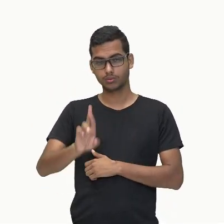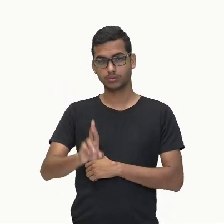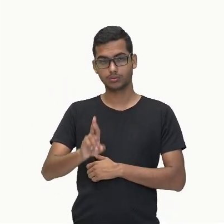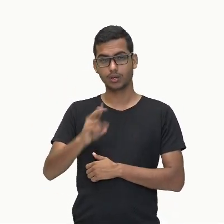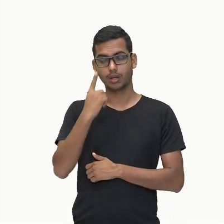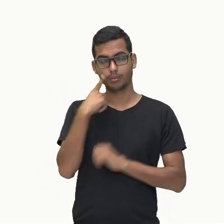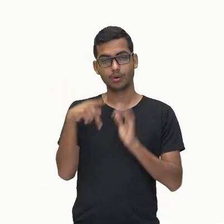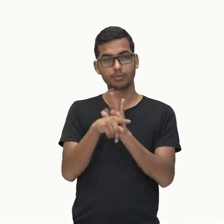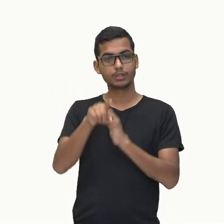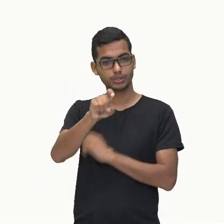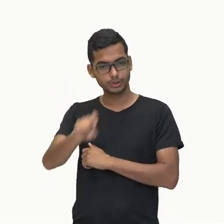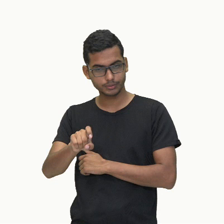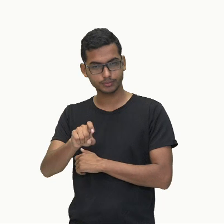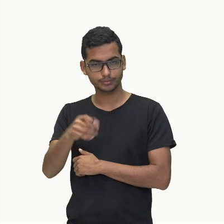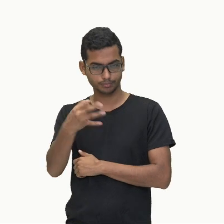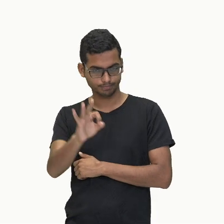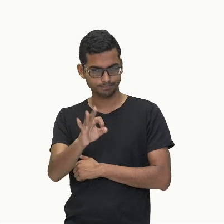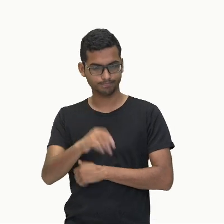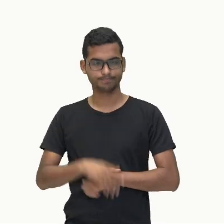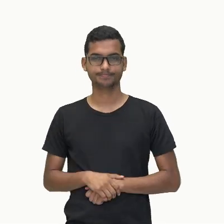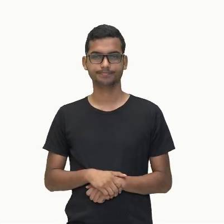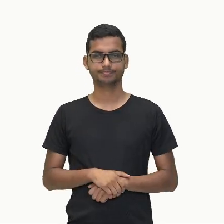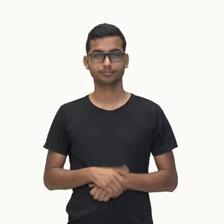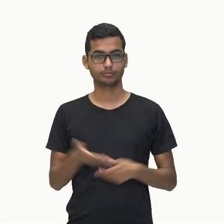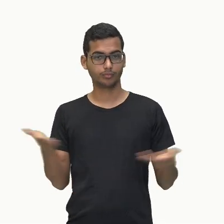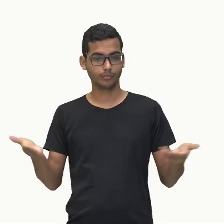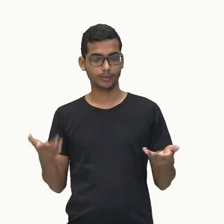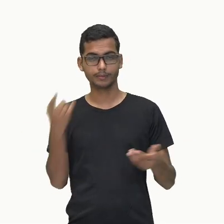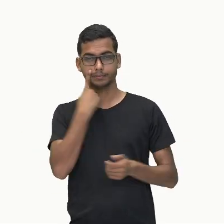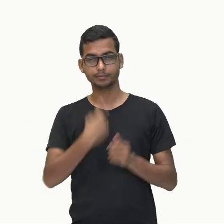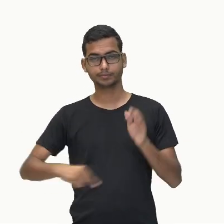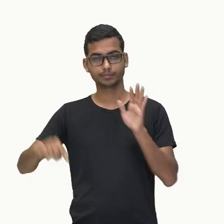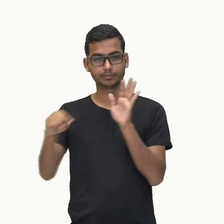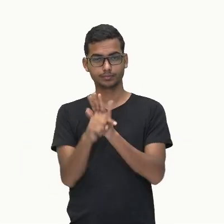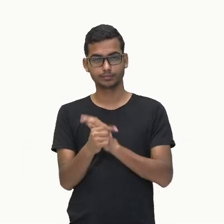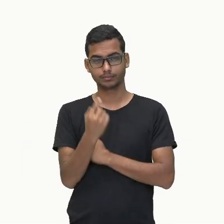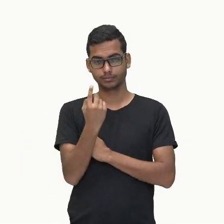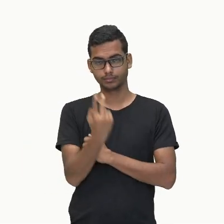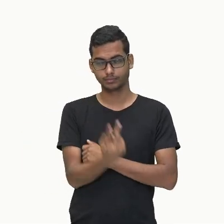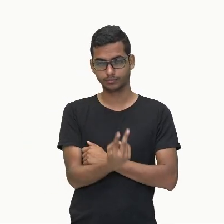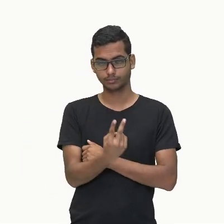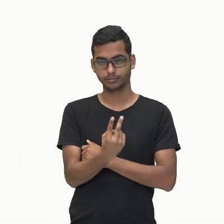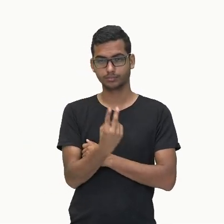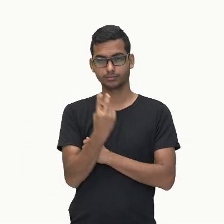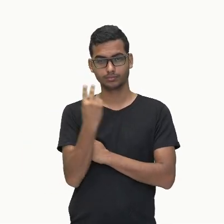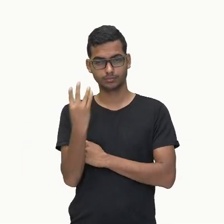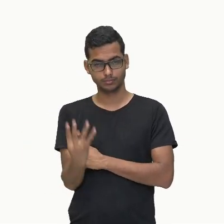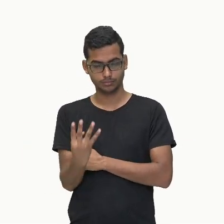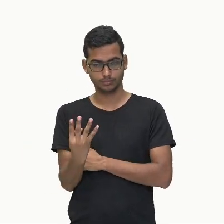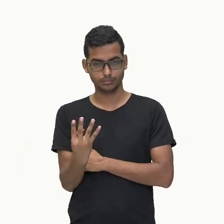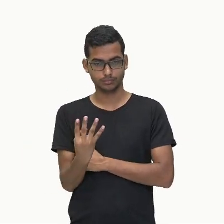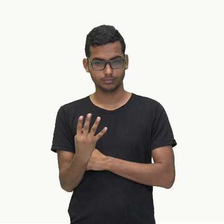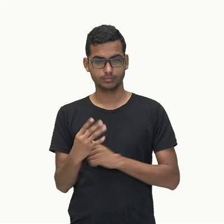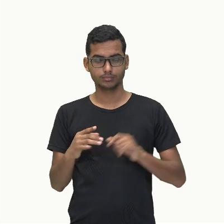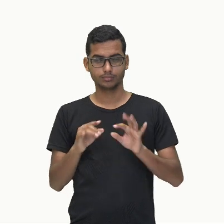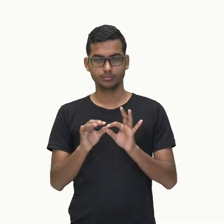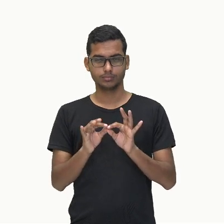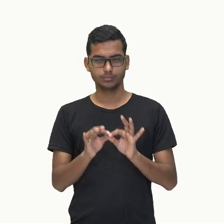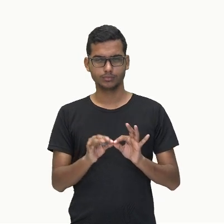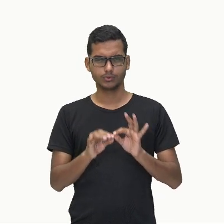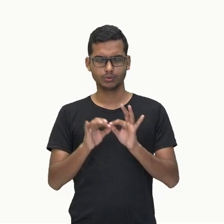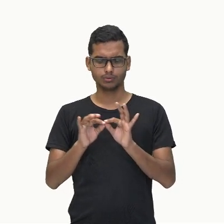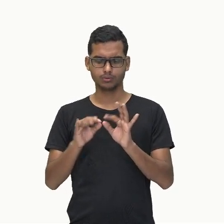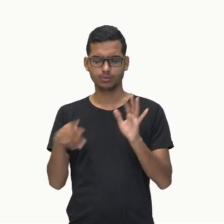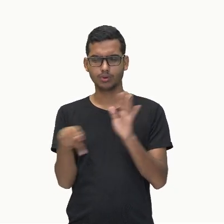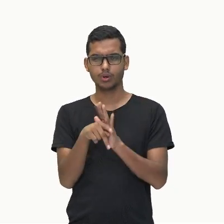e 4, esse ponto aqui é menos 2 e 4, ele é o limite da função. E esse outro ponto